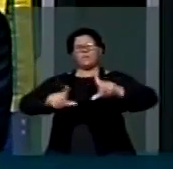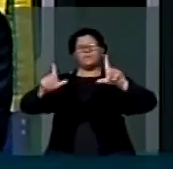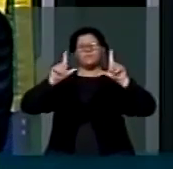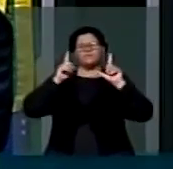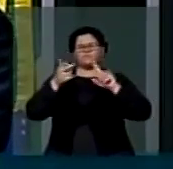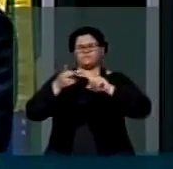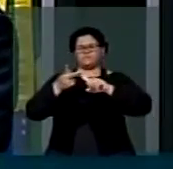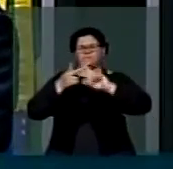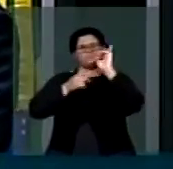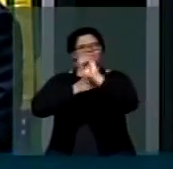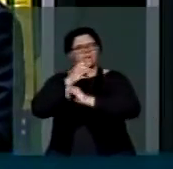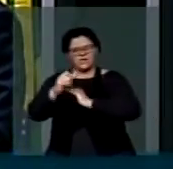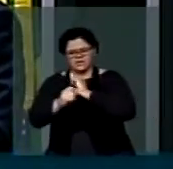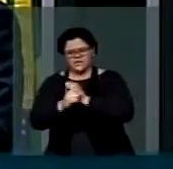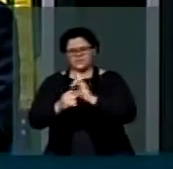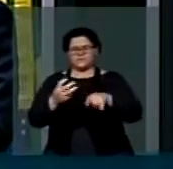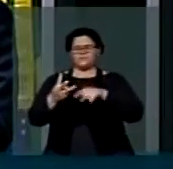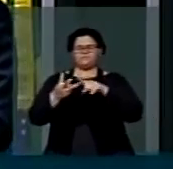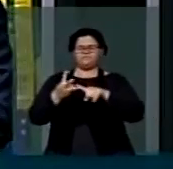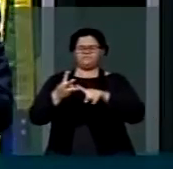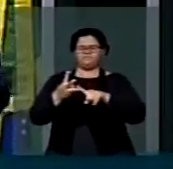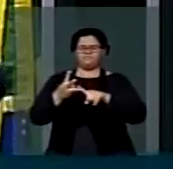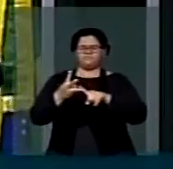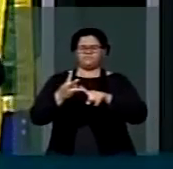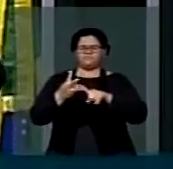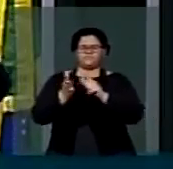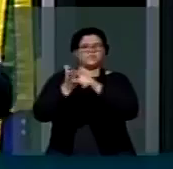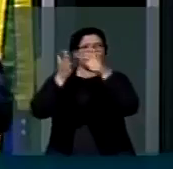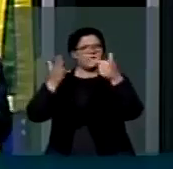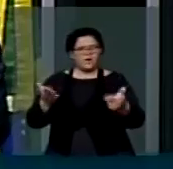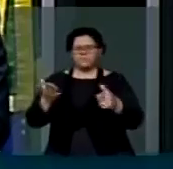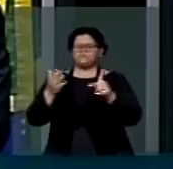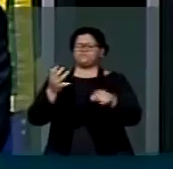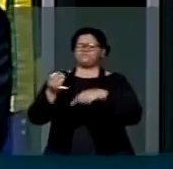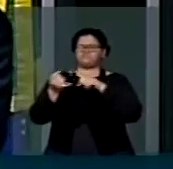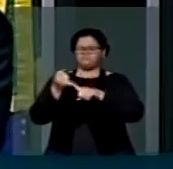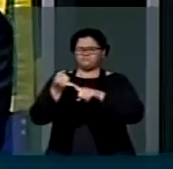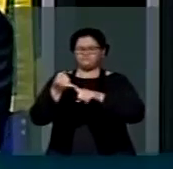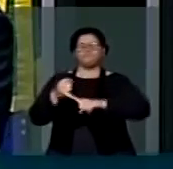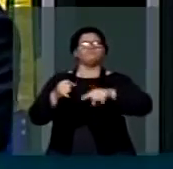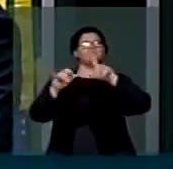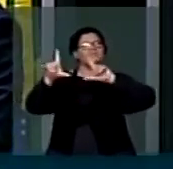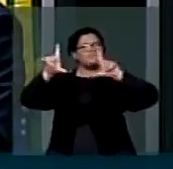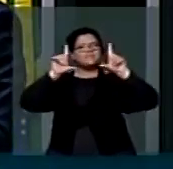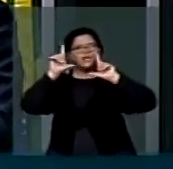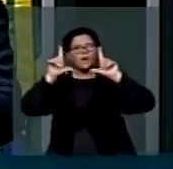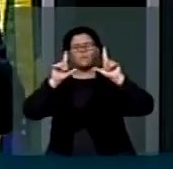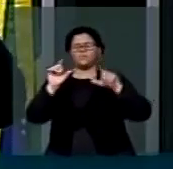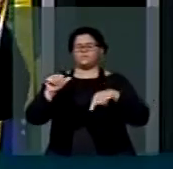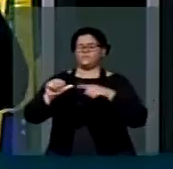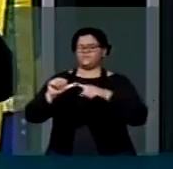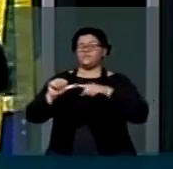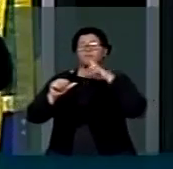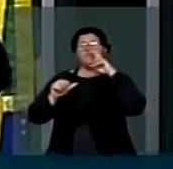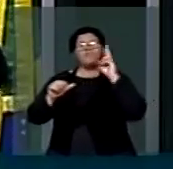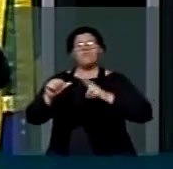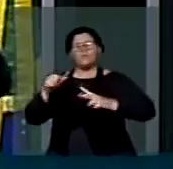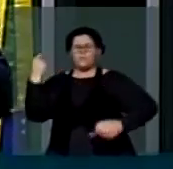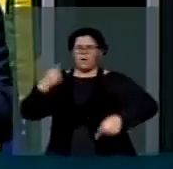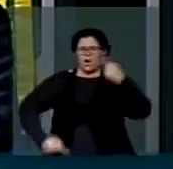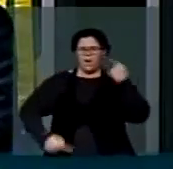com a internet, ela se deparou com um aparelho de televisão ligado, ela assistiu